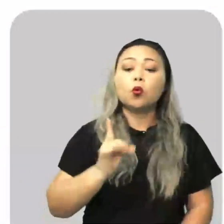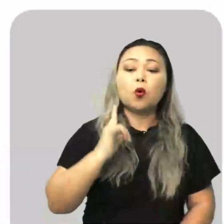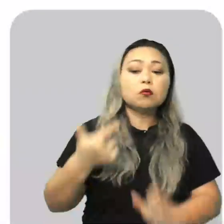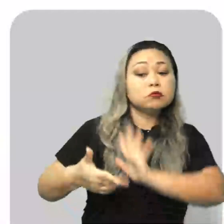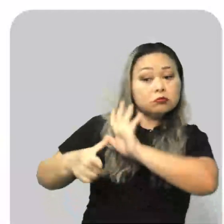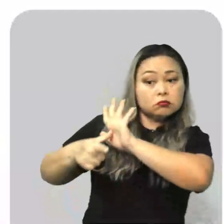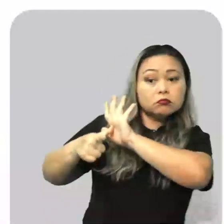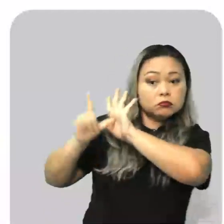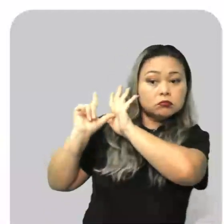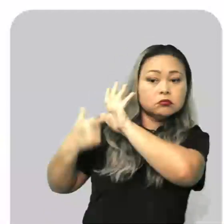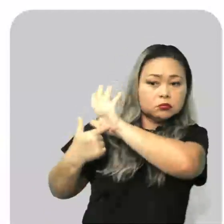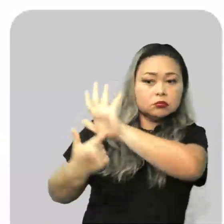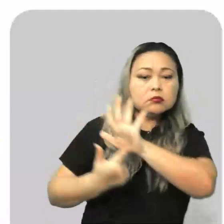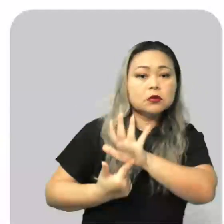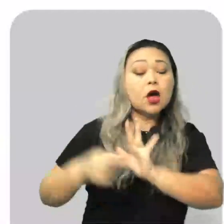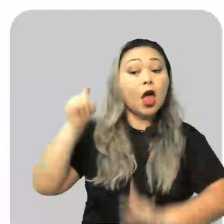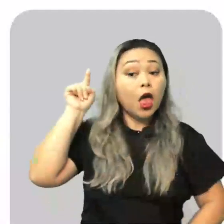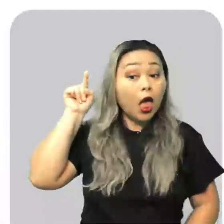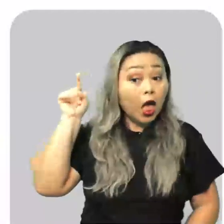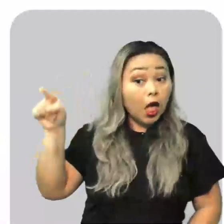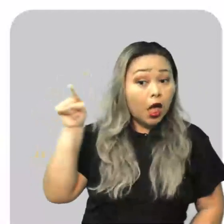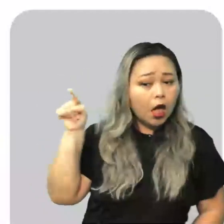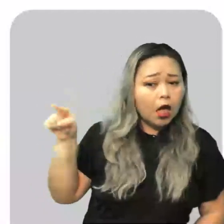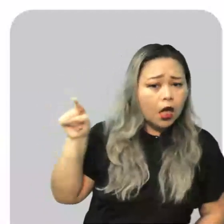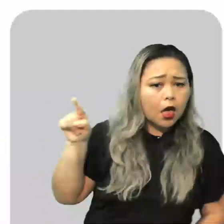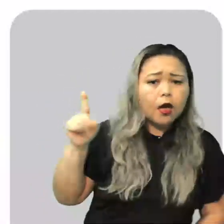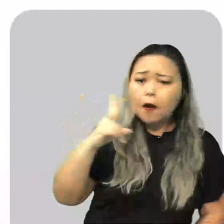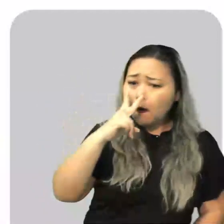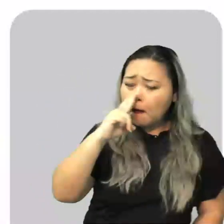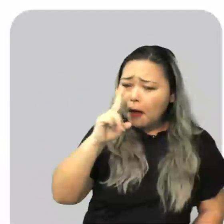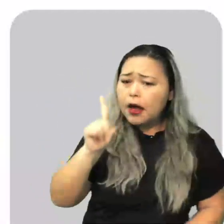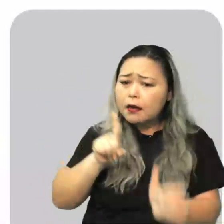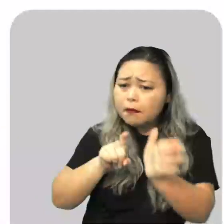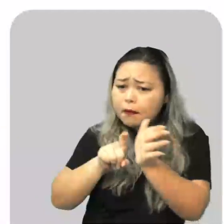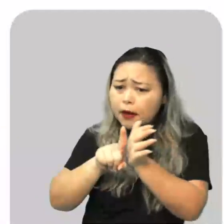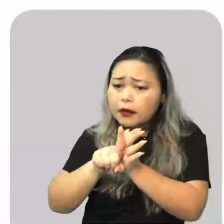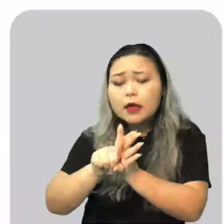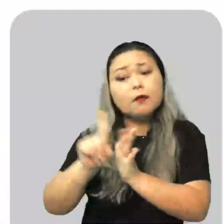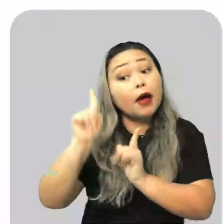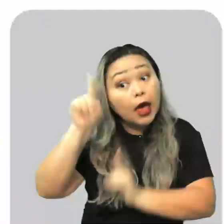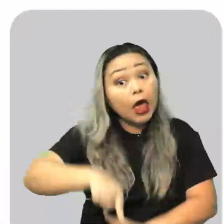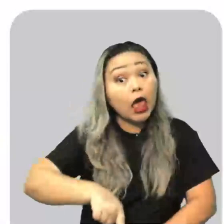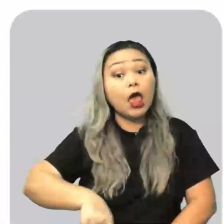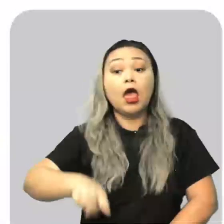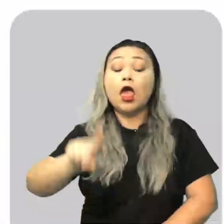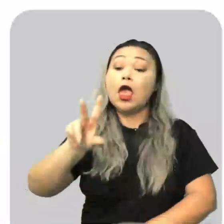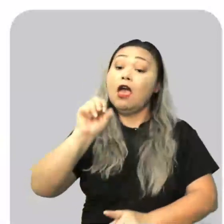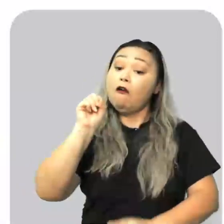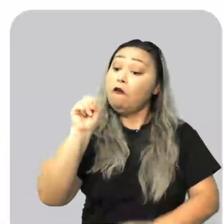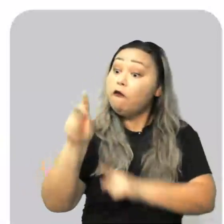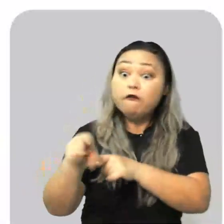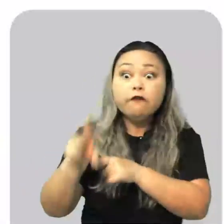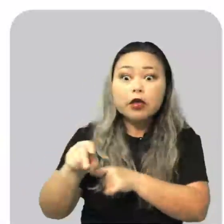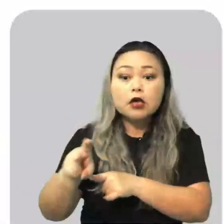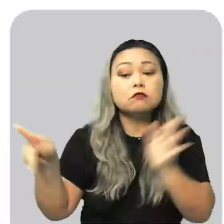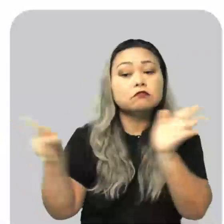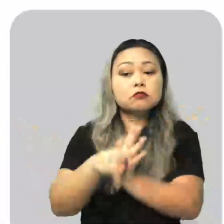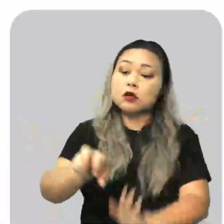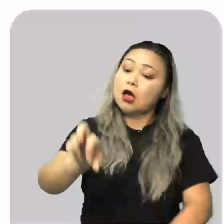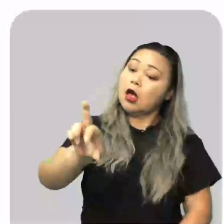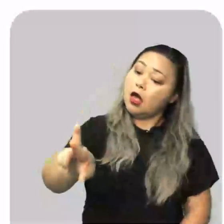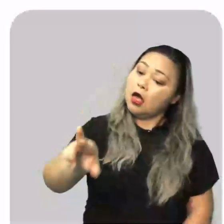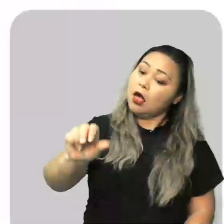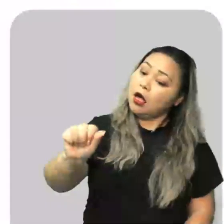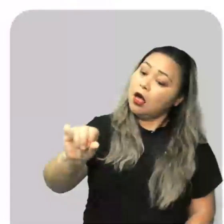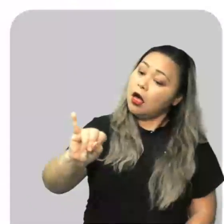mostrou anteriormente, né? Ele lembra aí uma bactéria, mas é um vírus, tá bom? Vírus da raiva. Vamos lá.